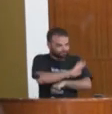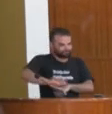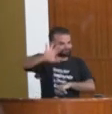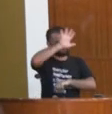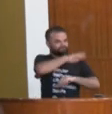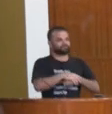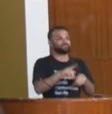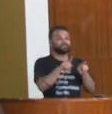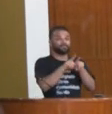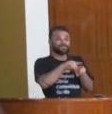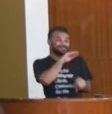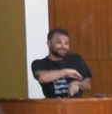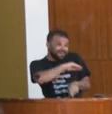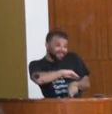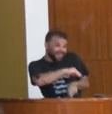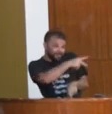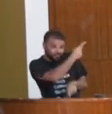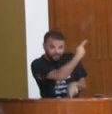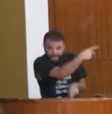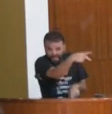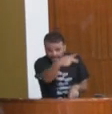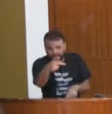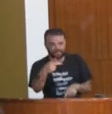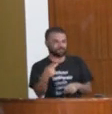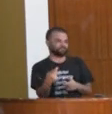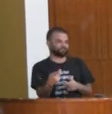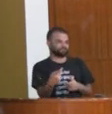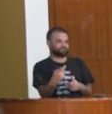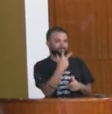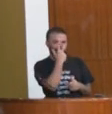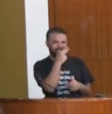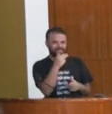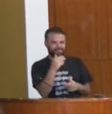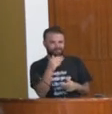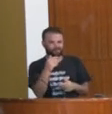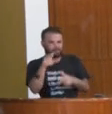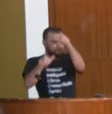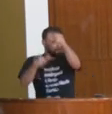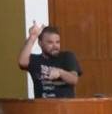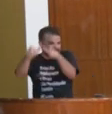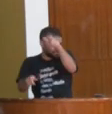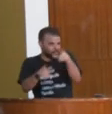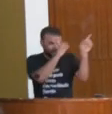das pessoas com deficiência, que na maioria das vezes é inferior às outras pessoas.